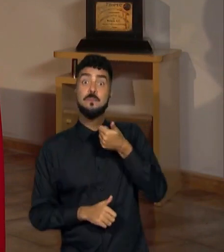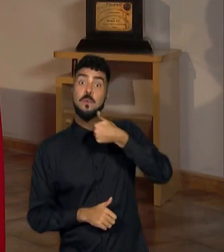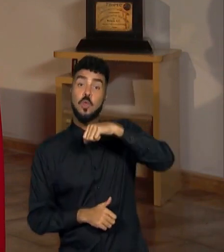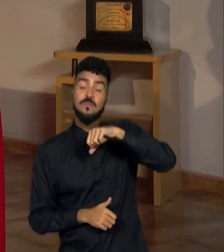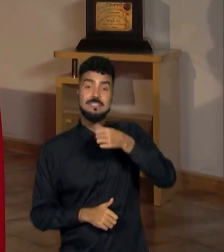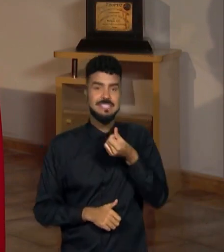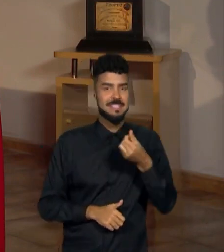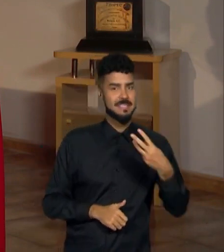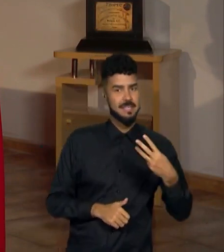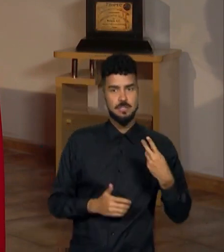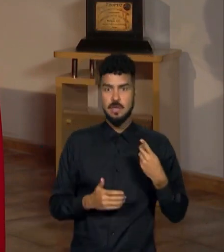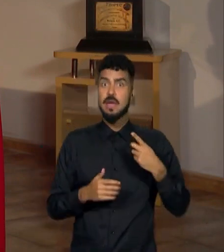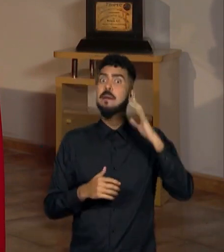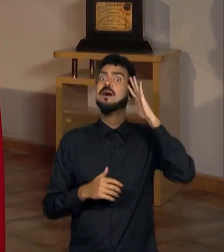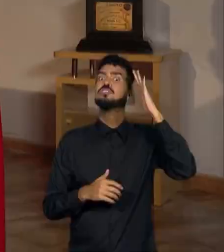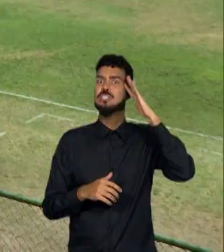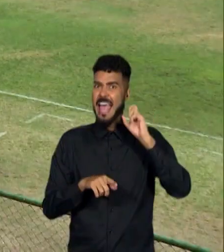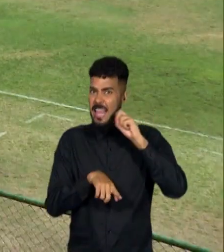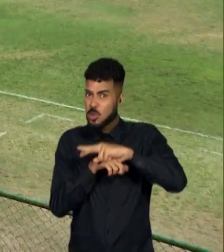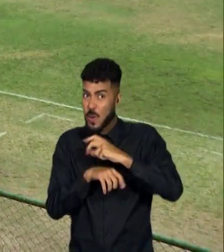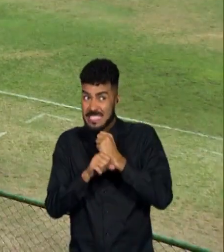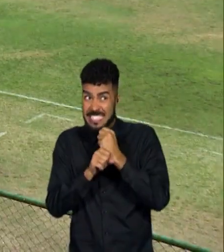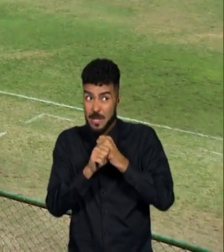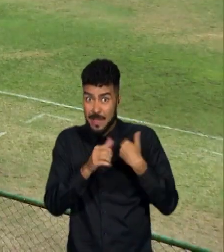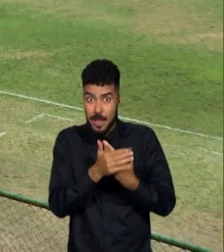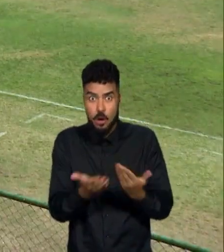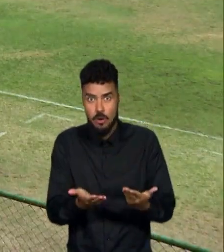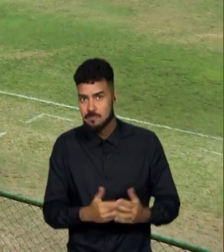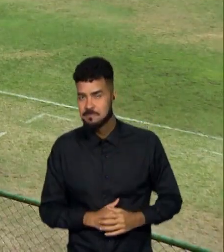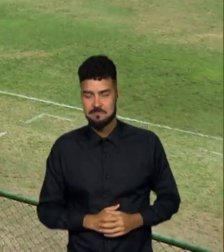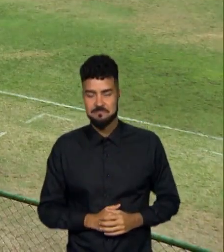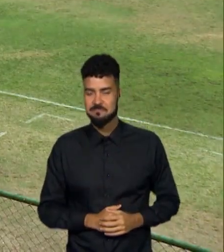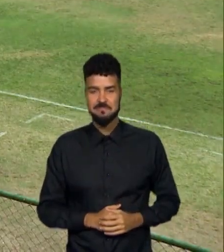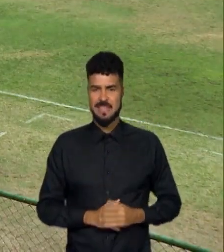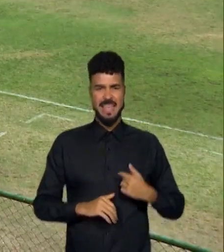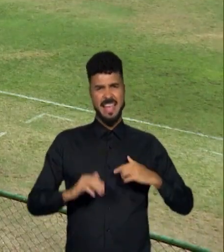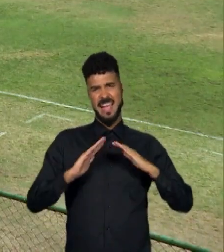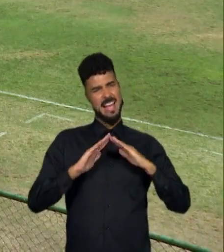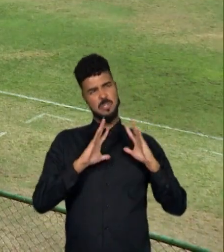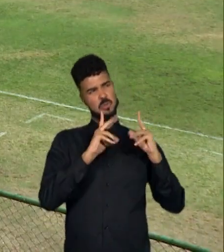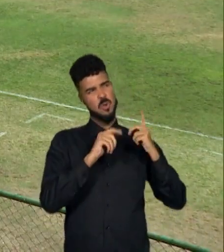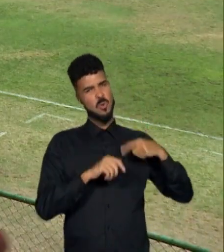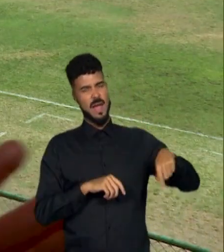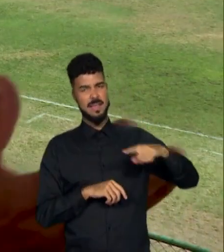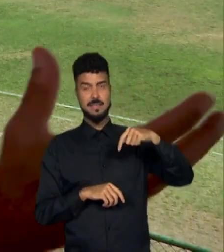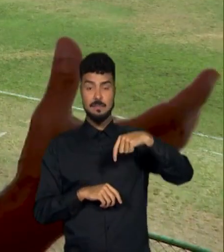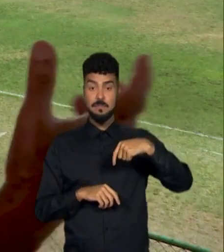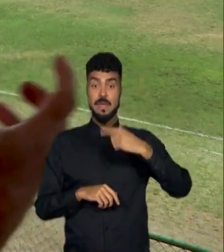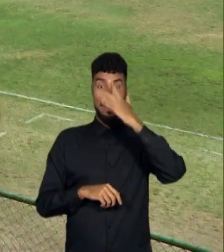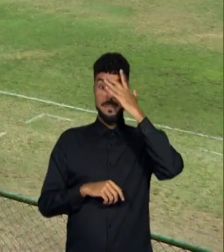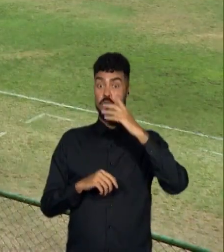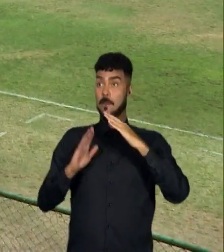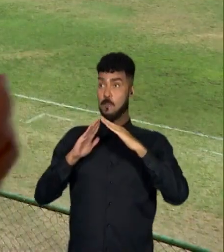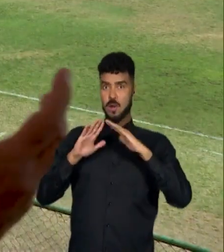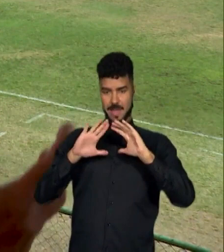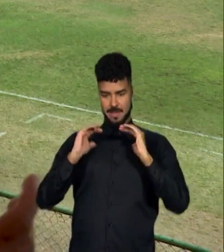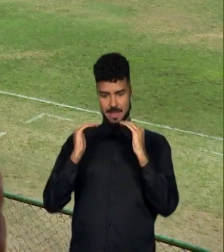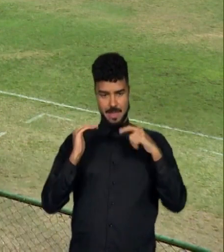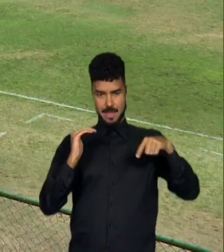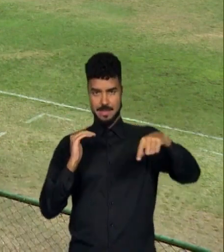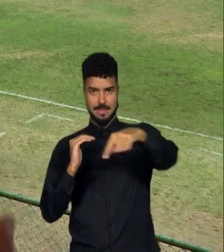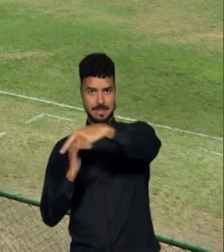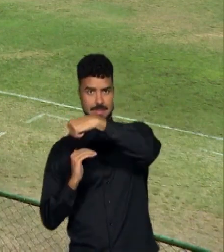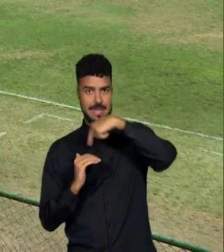um ficar numa firma esse tempo todo, não. A casa de todos aqui, pessoal, inclusive dessa rede, desse entorno aqui,